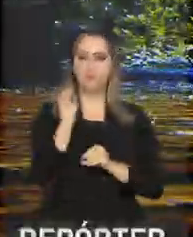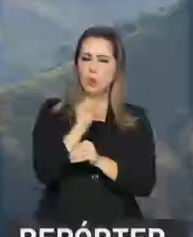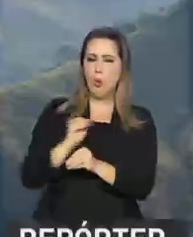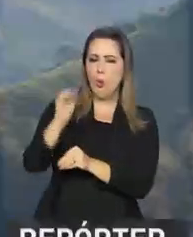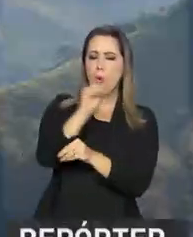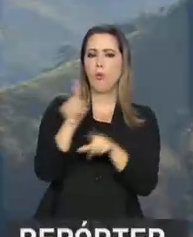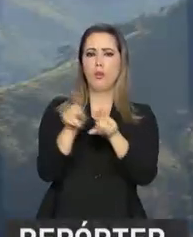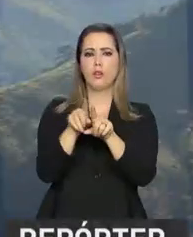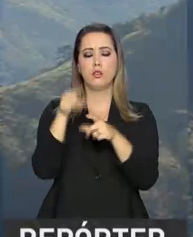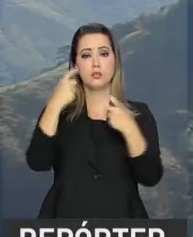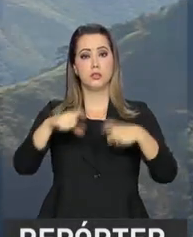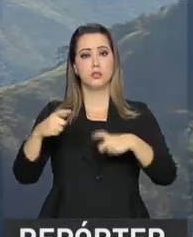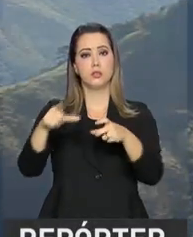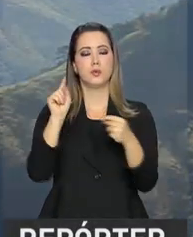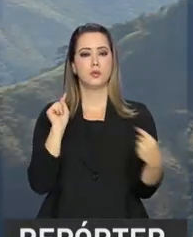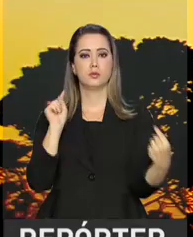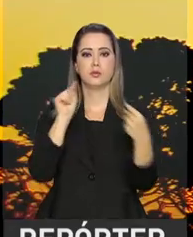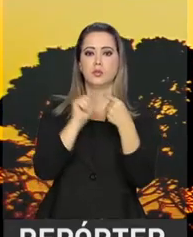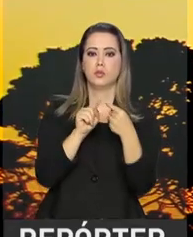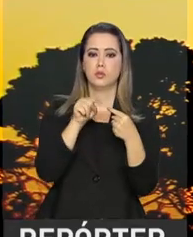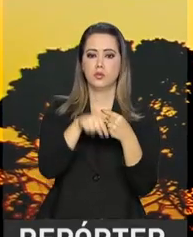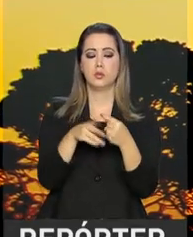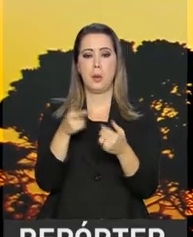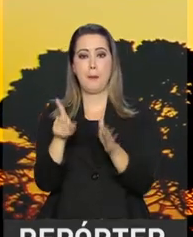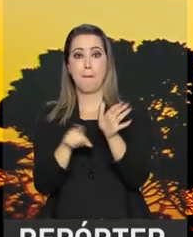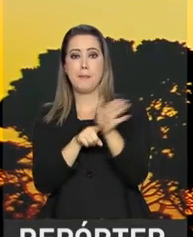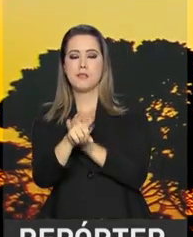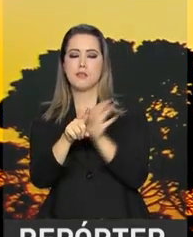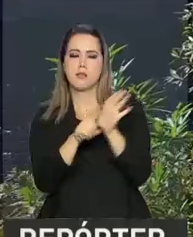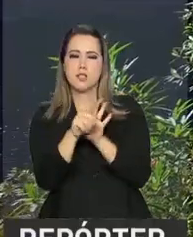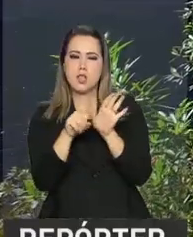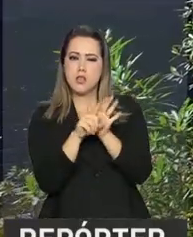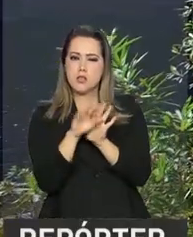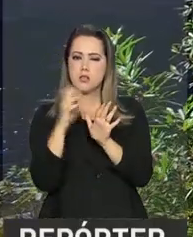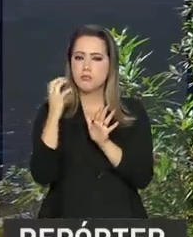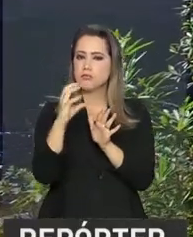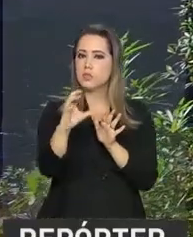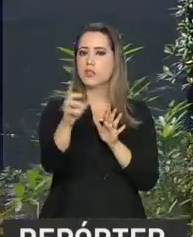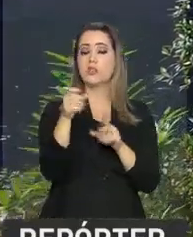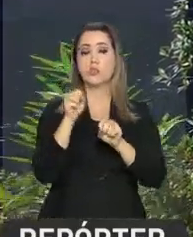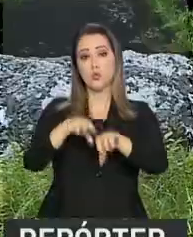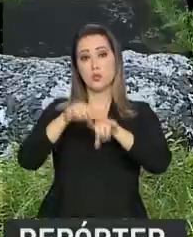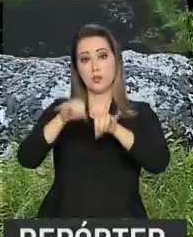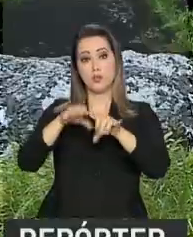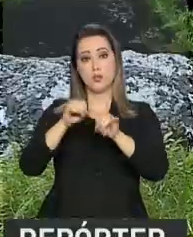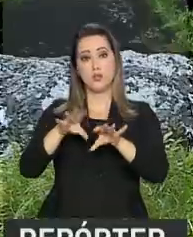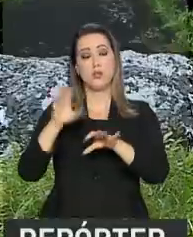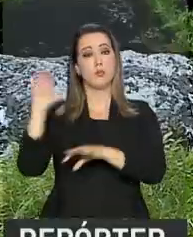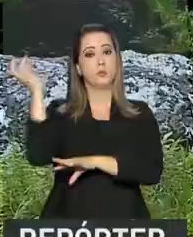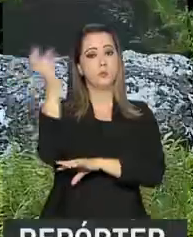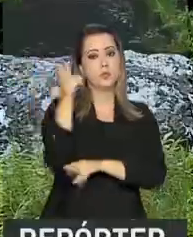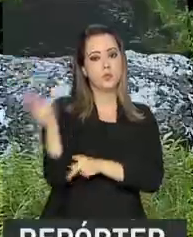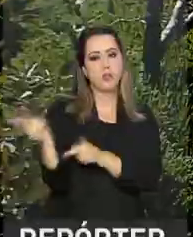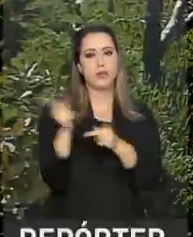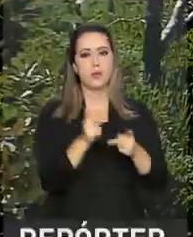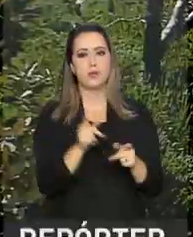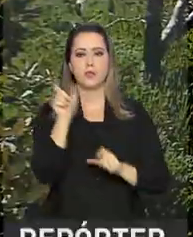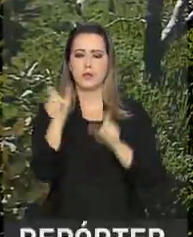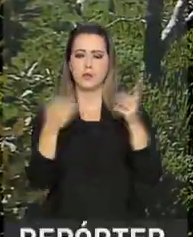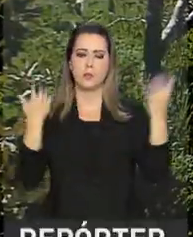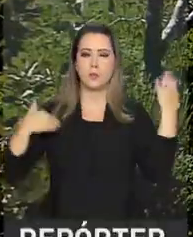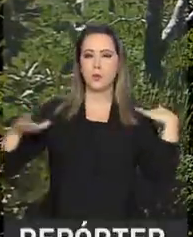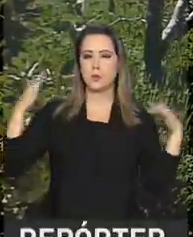o parque tem como objetivos a pesquisa científica e de educação ambiental ea visitação pública